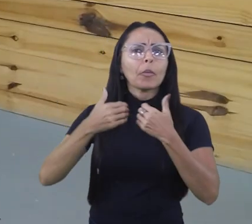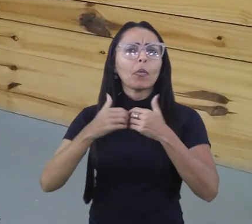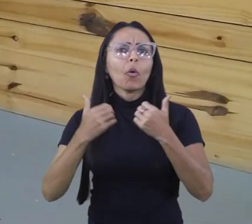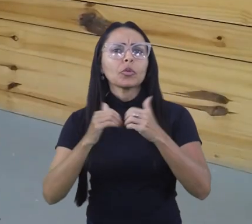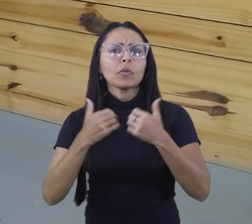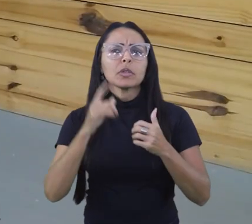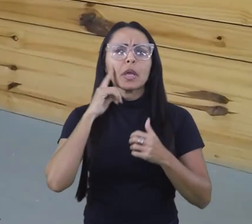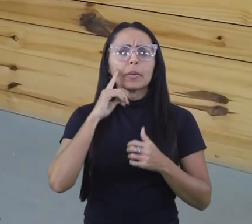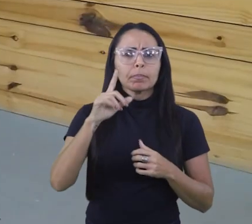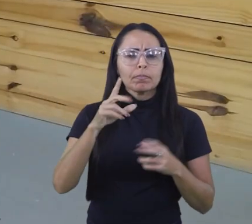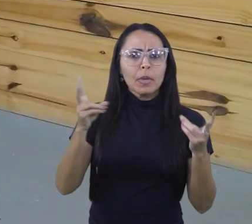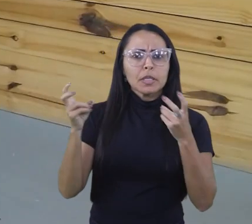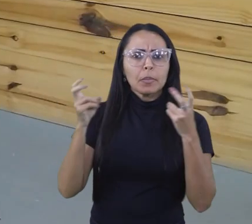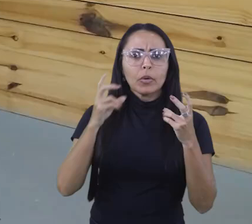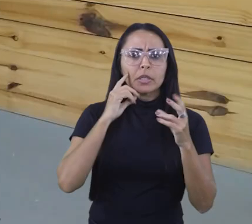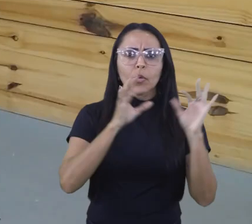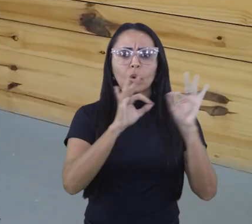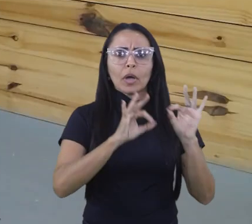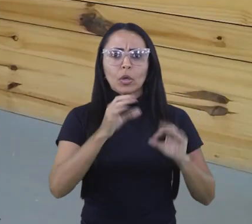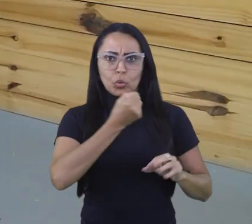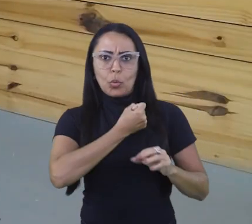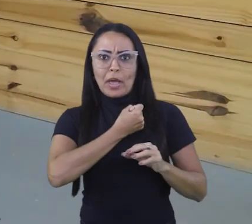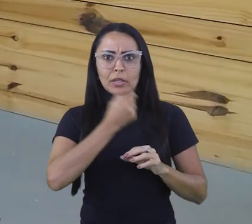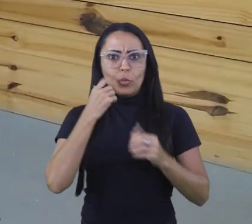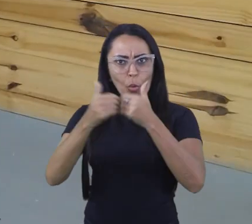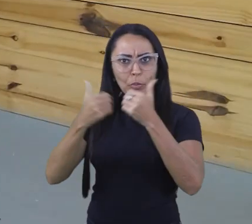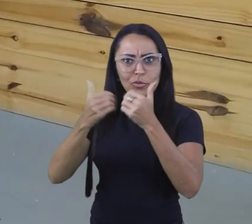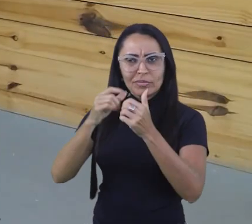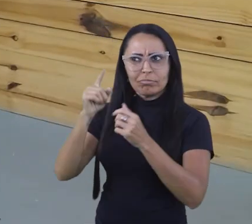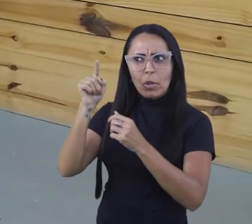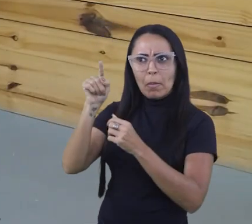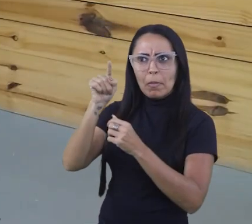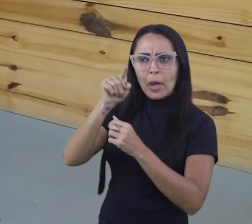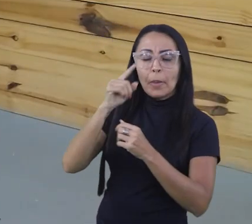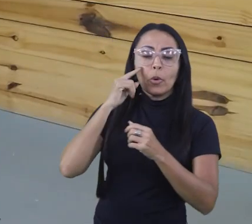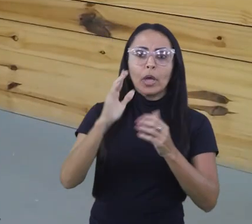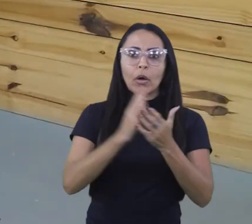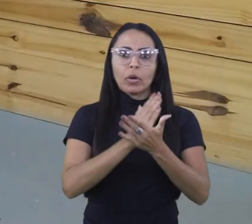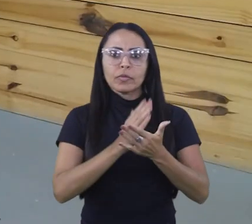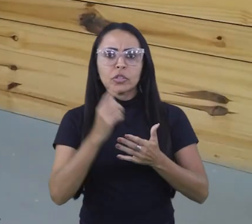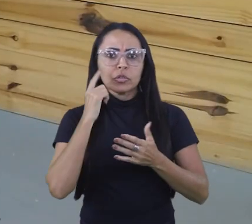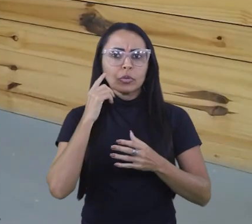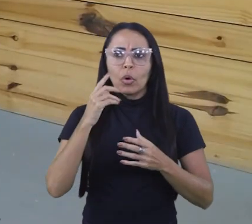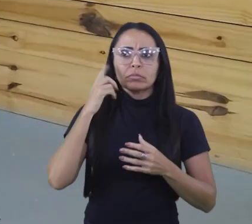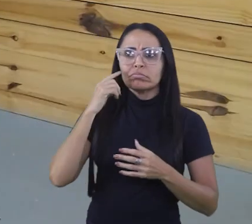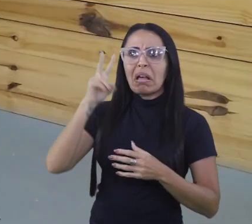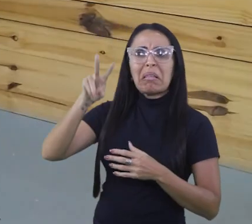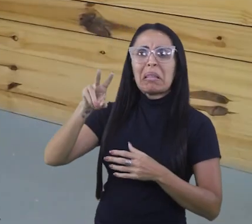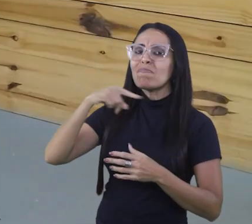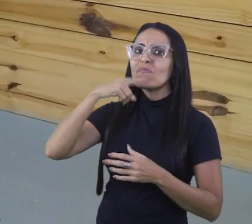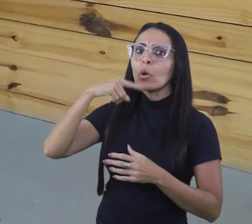já reparou que existe a organização numérica daquele ônibus? Porque muitas vezes pessoas que não sabem ler, elas têm